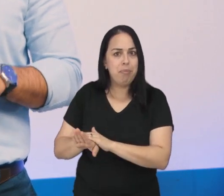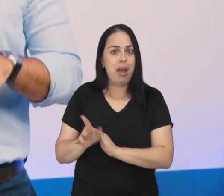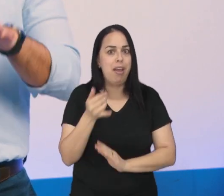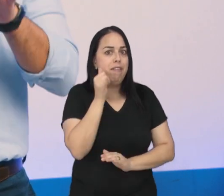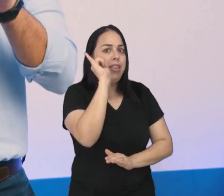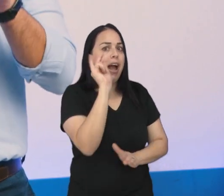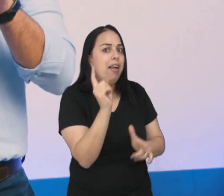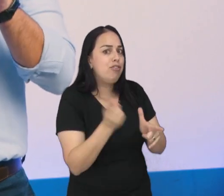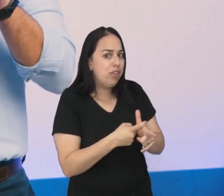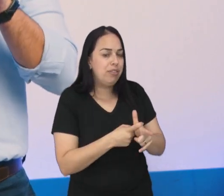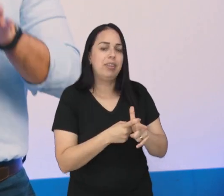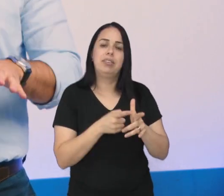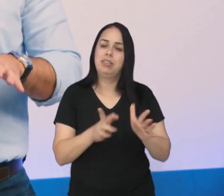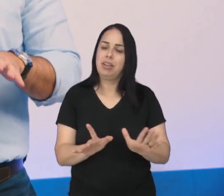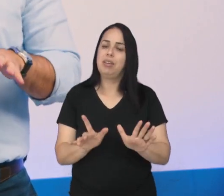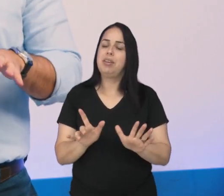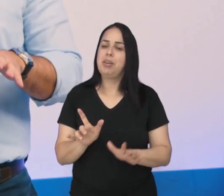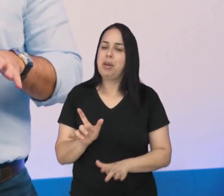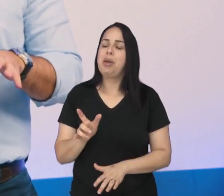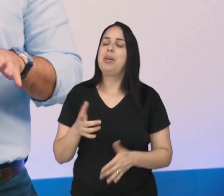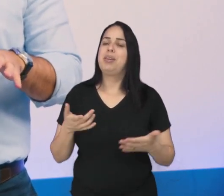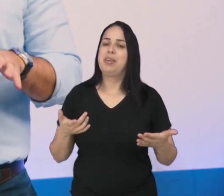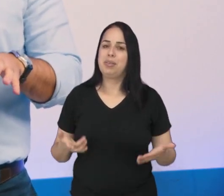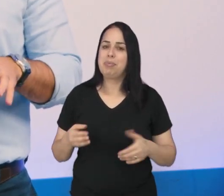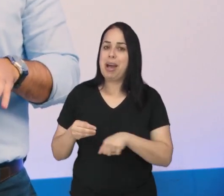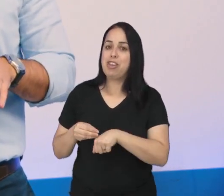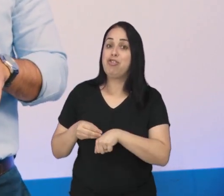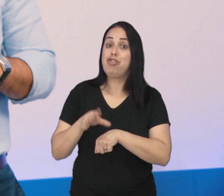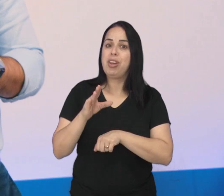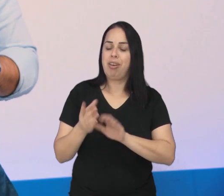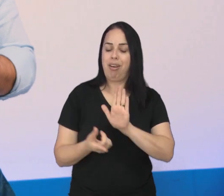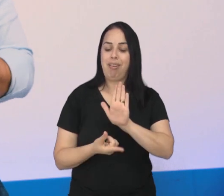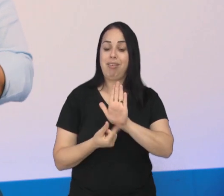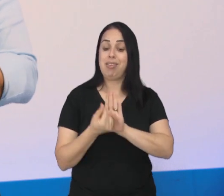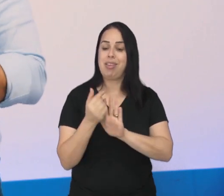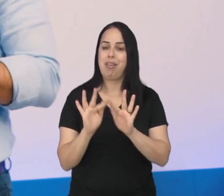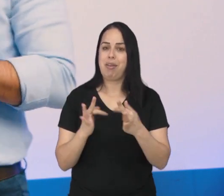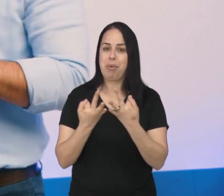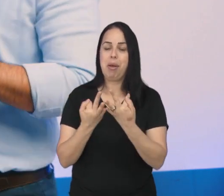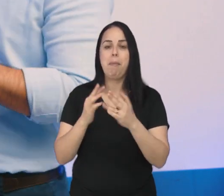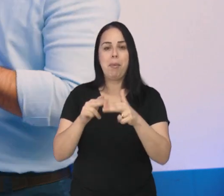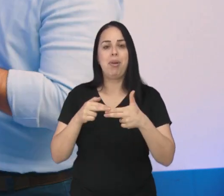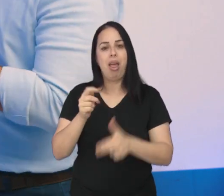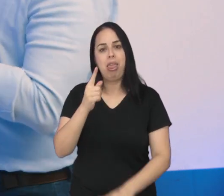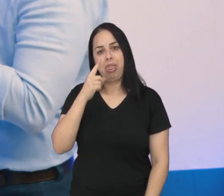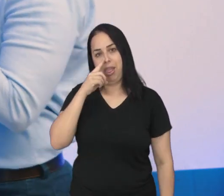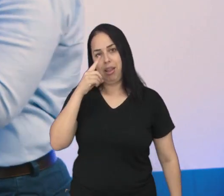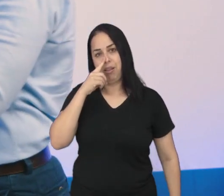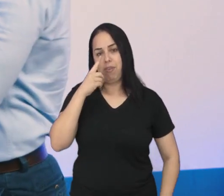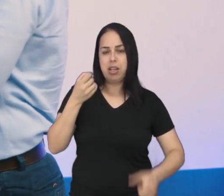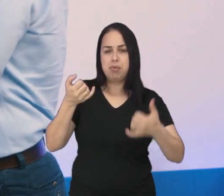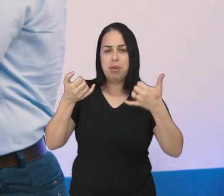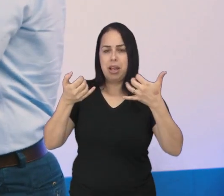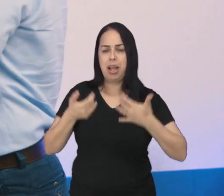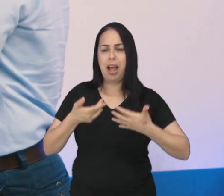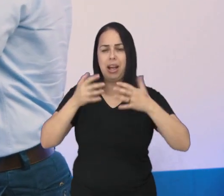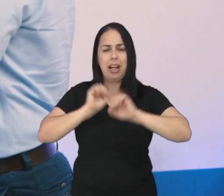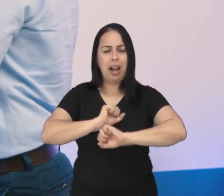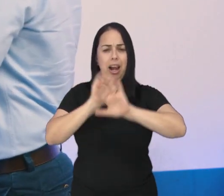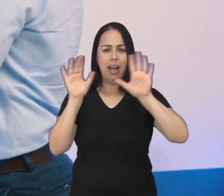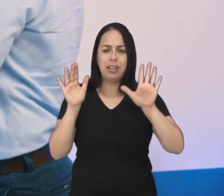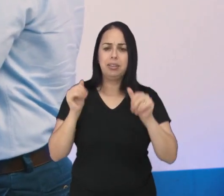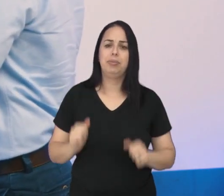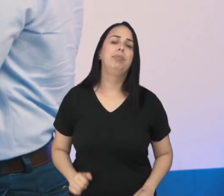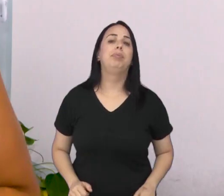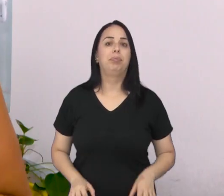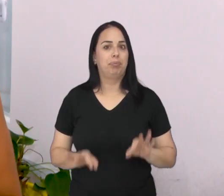mesmo? Tem uma palavrinha-chave que ajuda nessa questão: orçamento familiar. A repórter Dani Rivas vai explicar para a gente certinho,